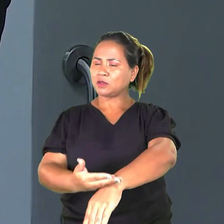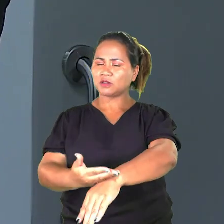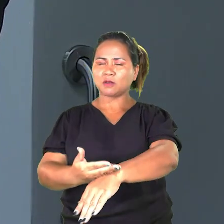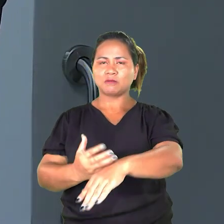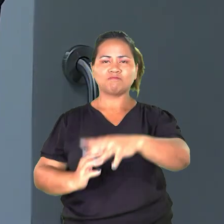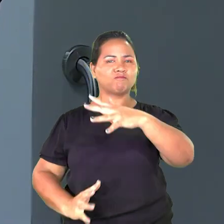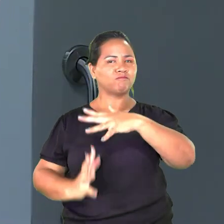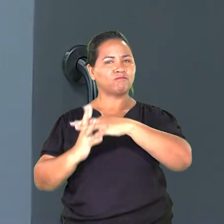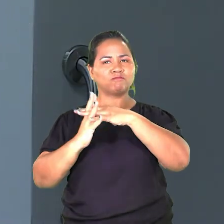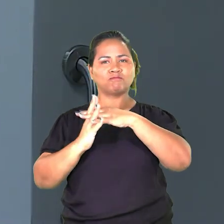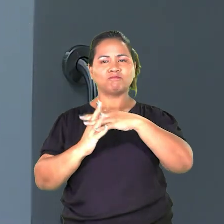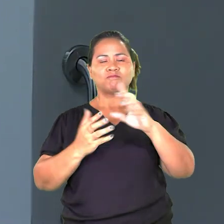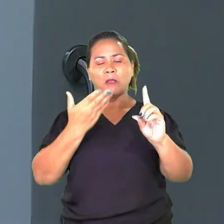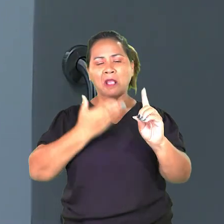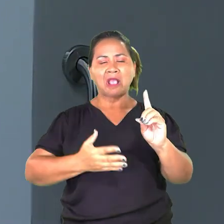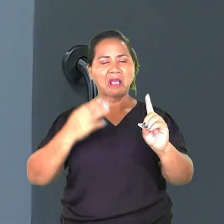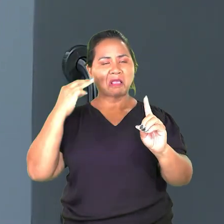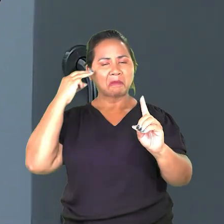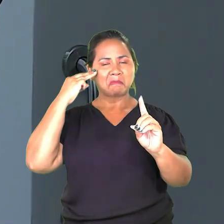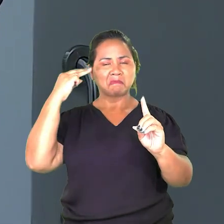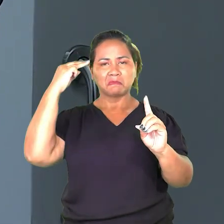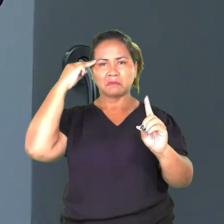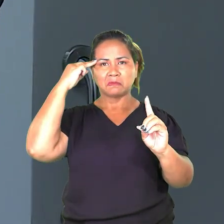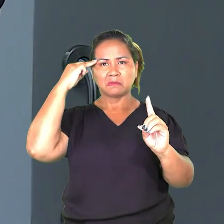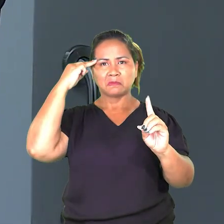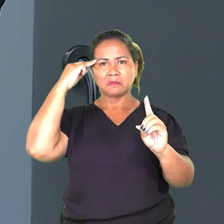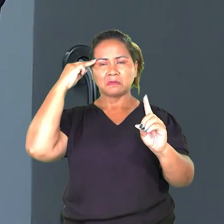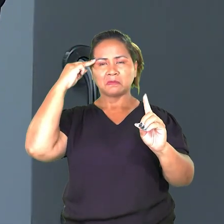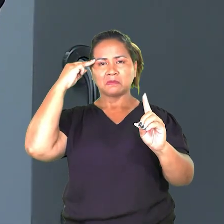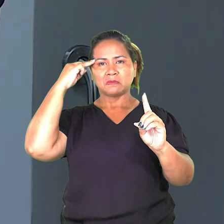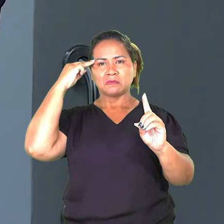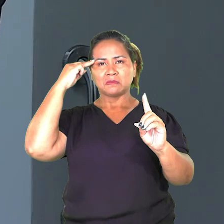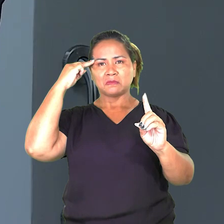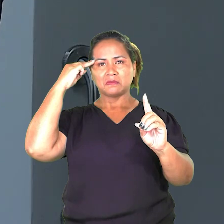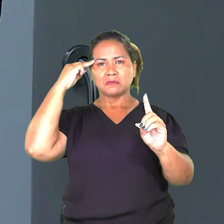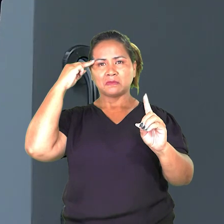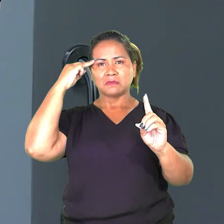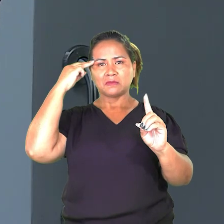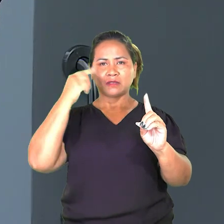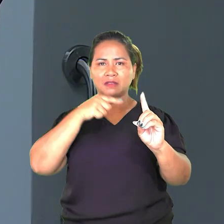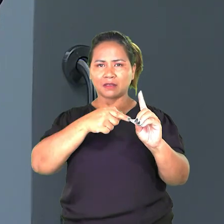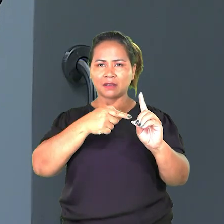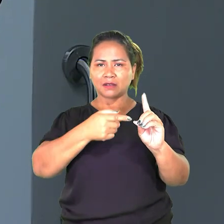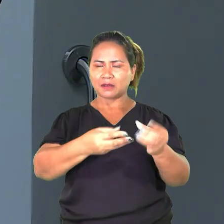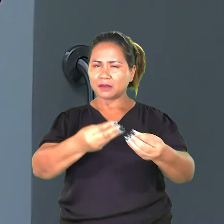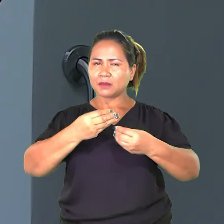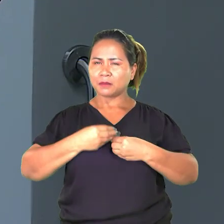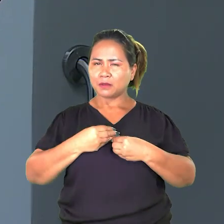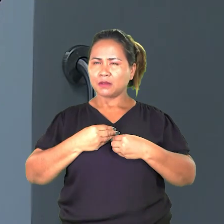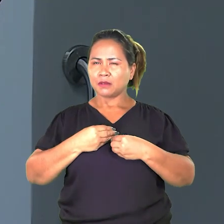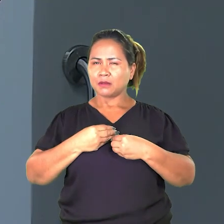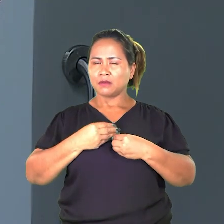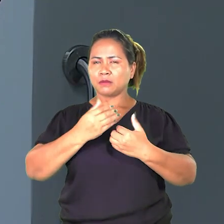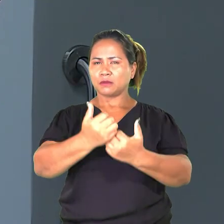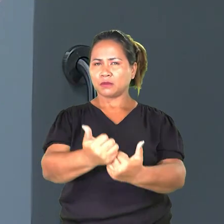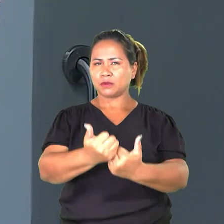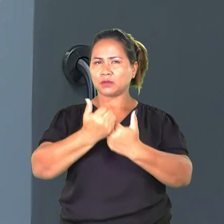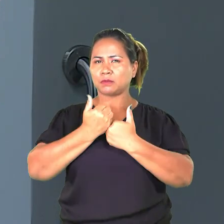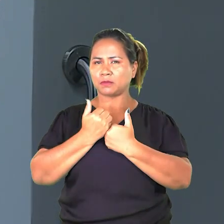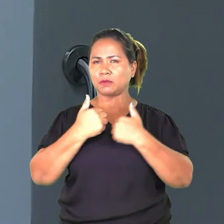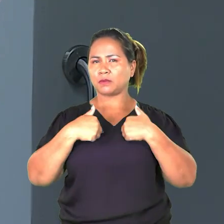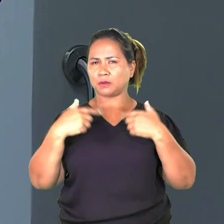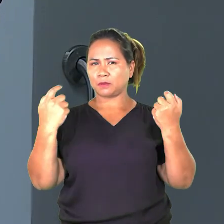Uma pessoa de uma generosidade absolutamente excepcional, uma amabilidade muito grande e